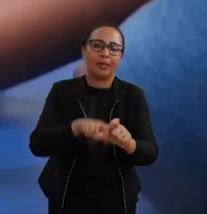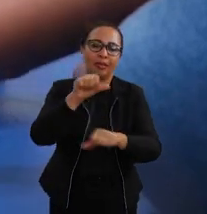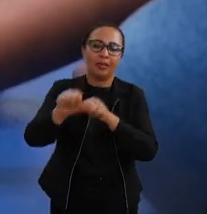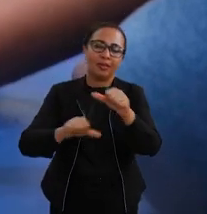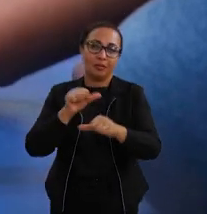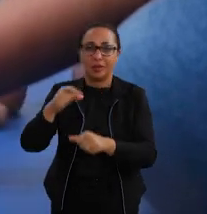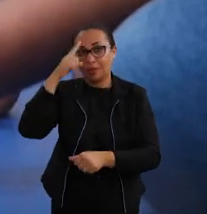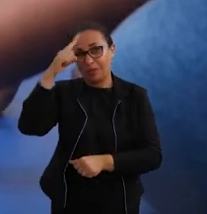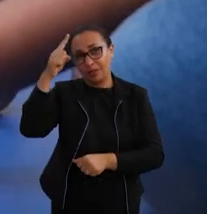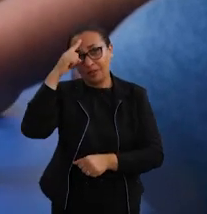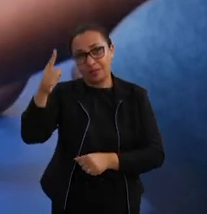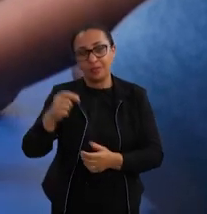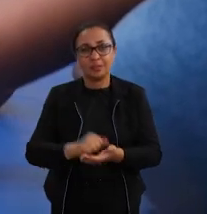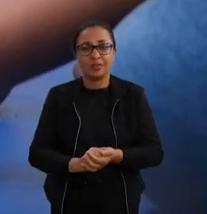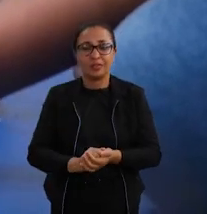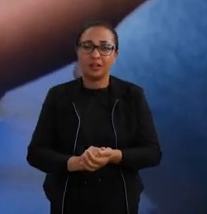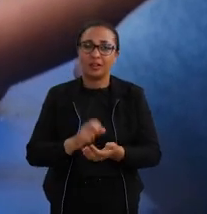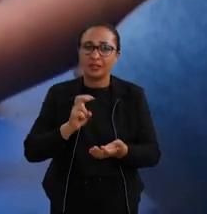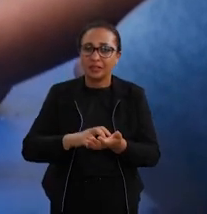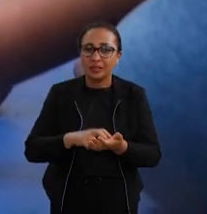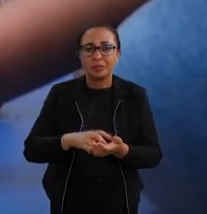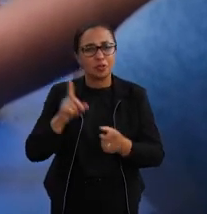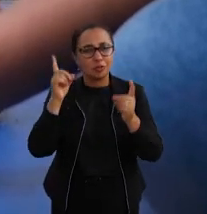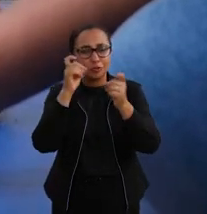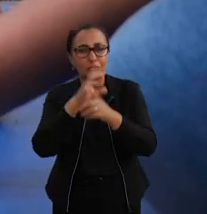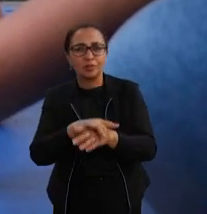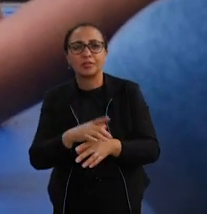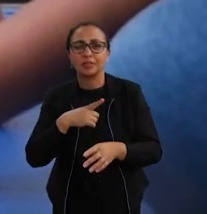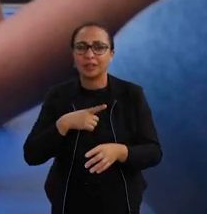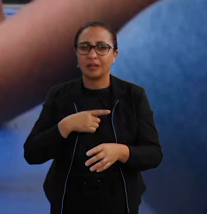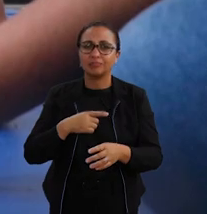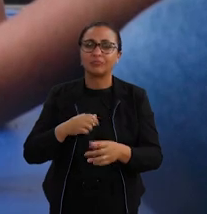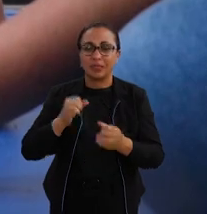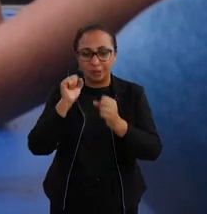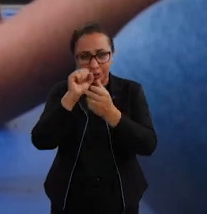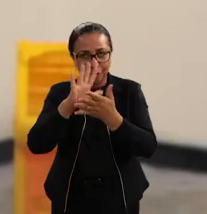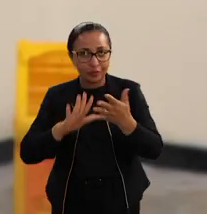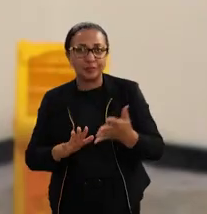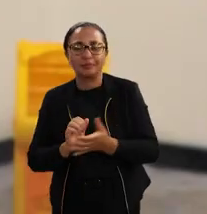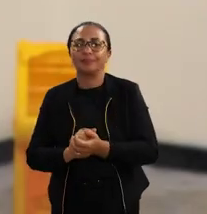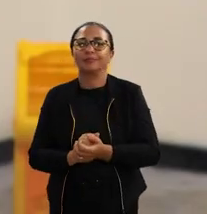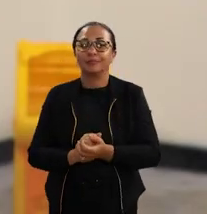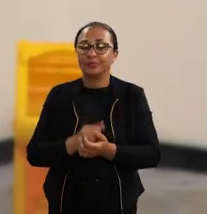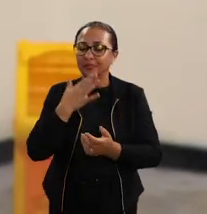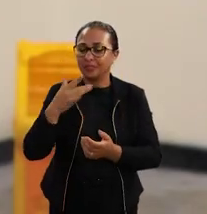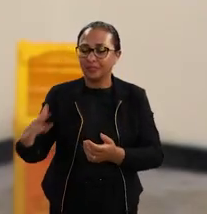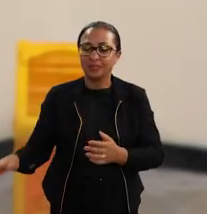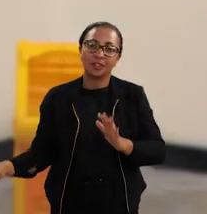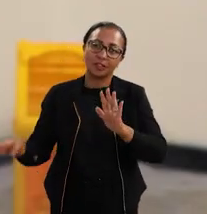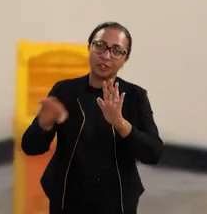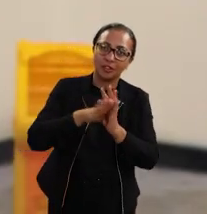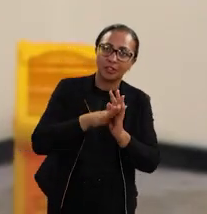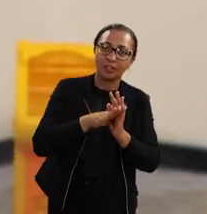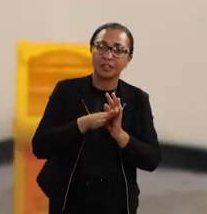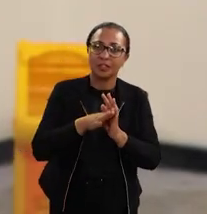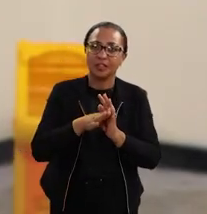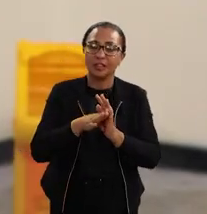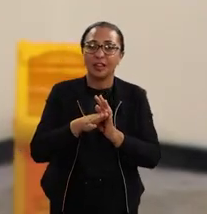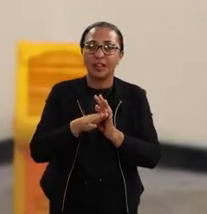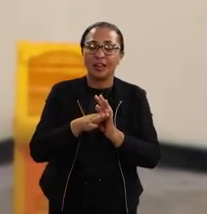né? A gente sabe que o dia a dia de toda mãe é muito difícil, ter outros filhos em outras atividades. E as crianças que chegavam